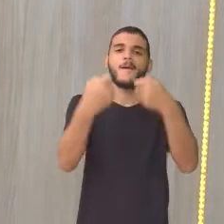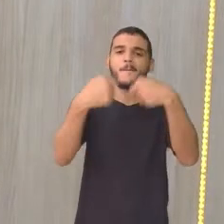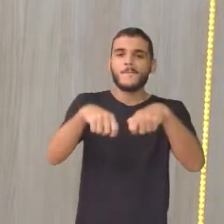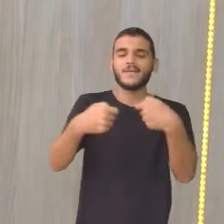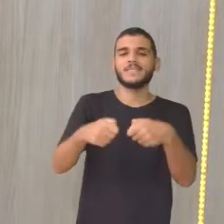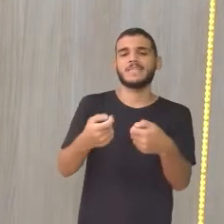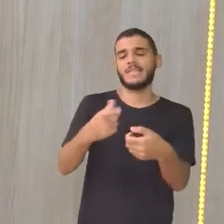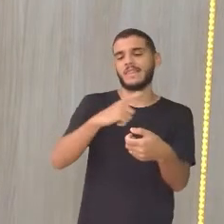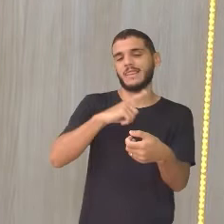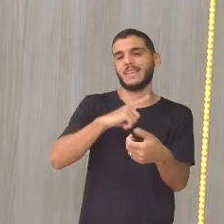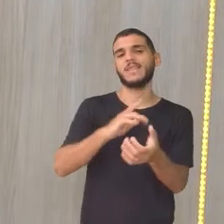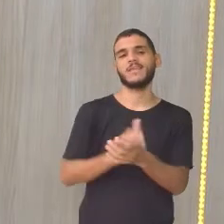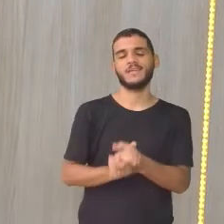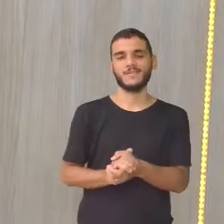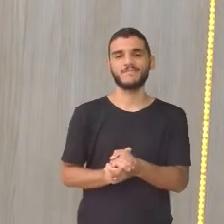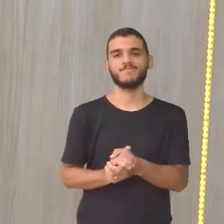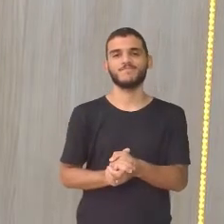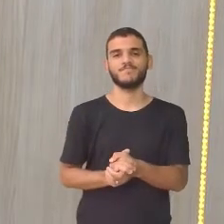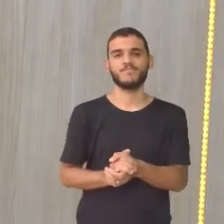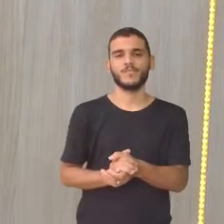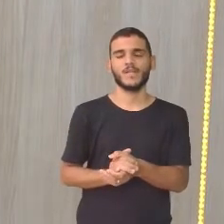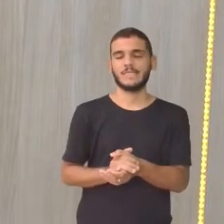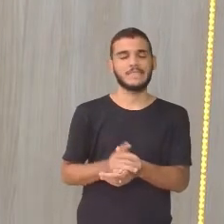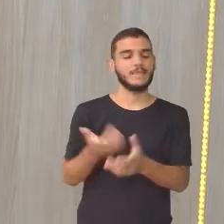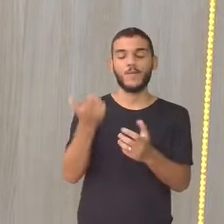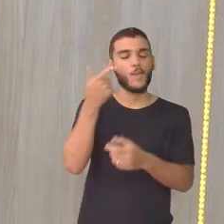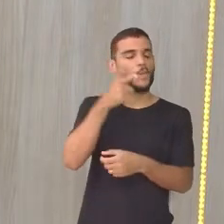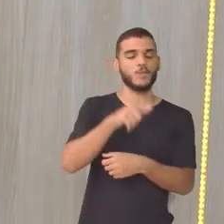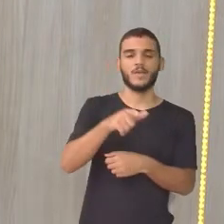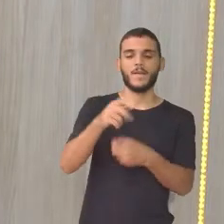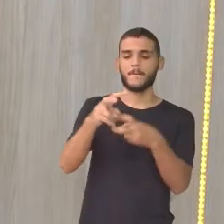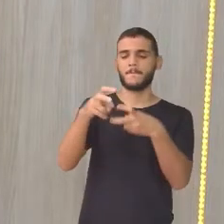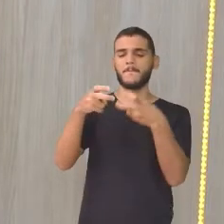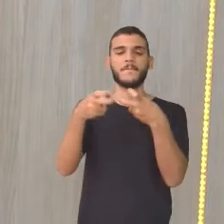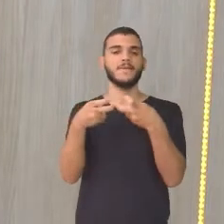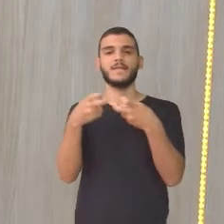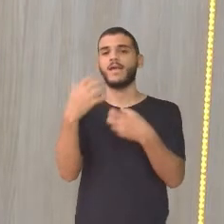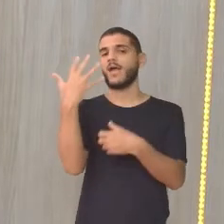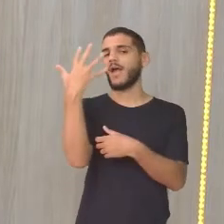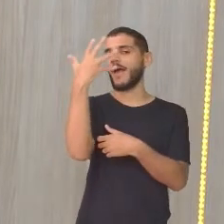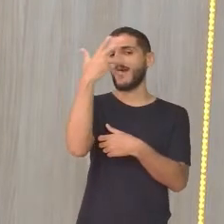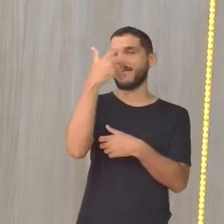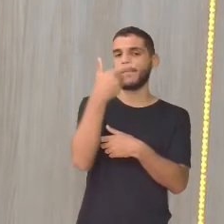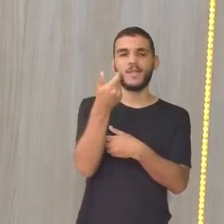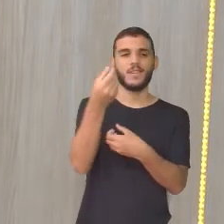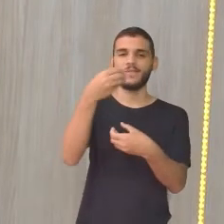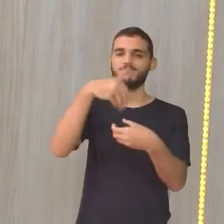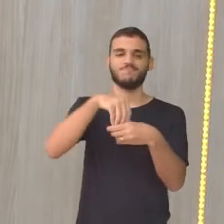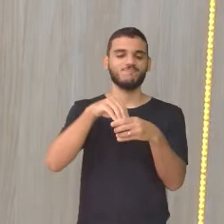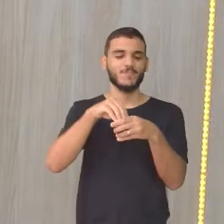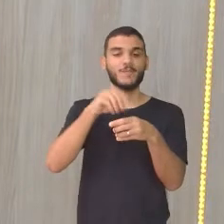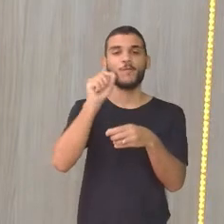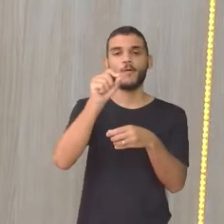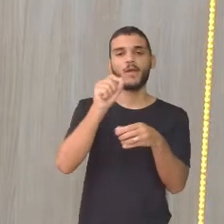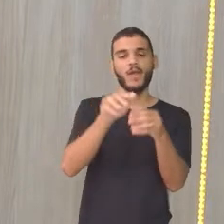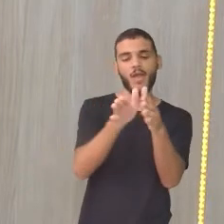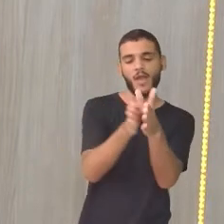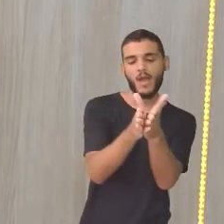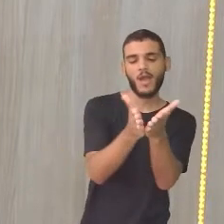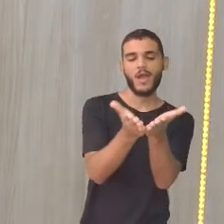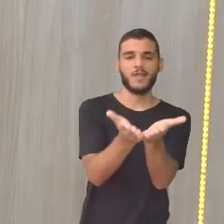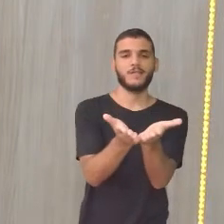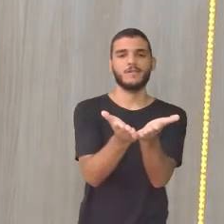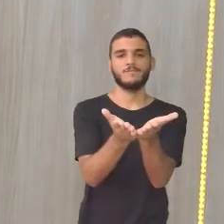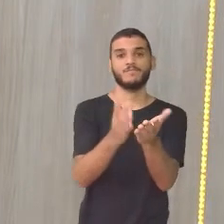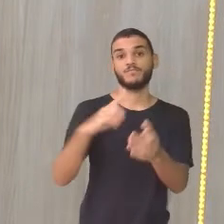a grandeza e a riqueza que está inserida naquela leitura. Então, para